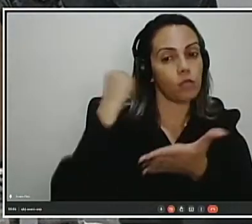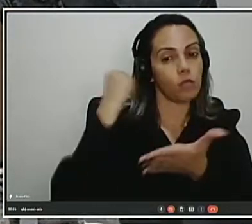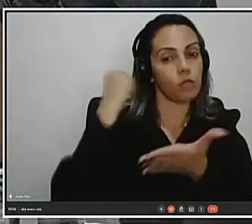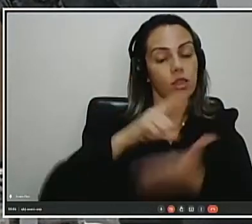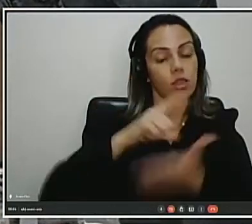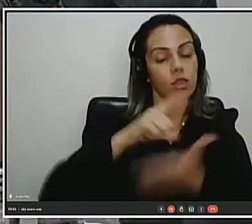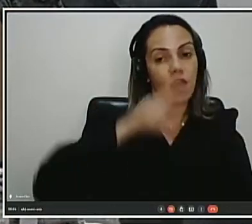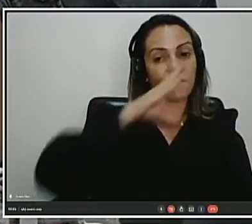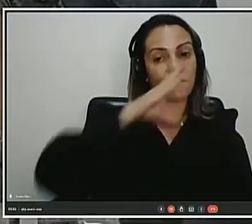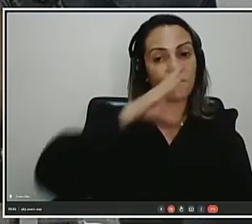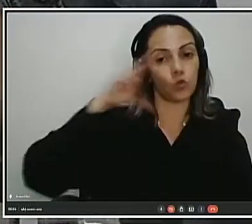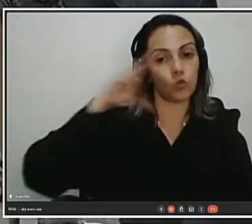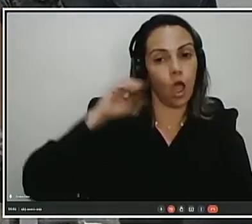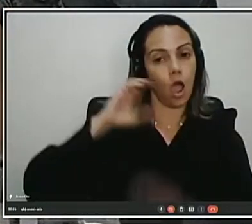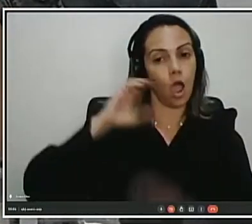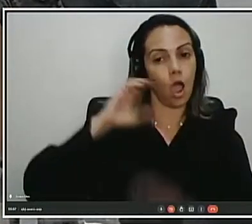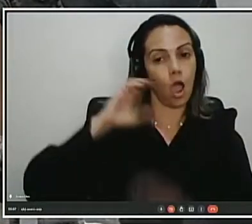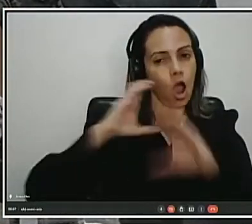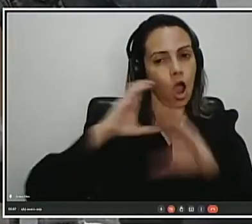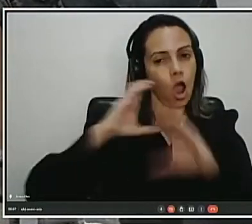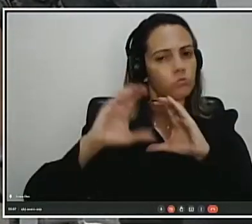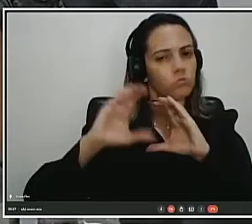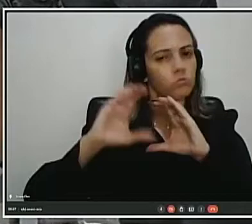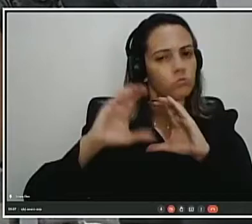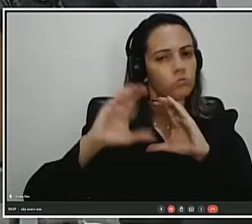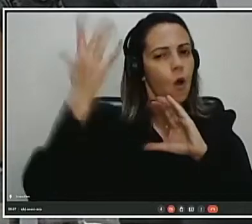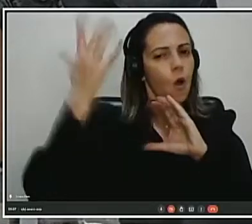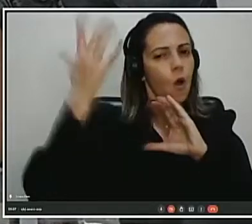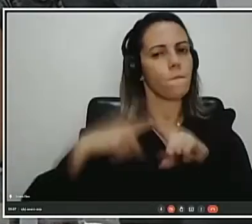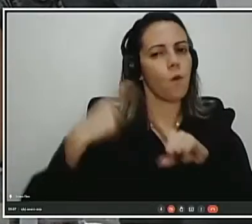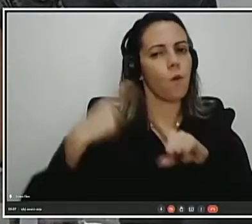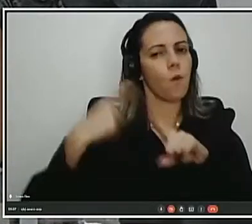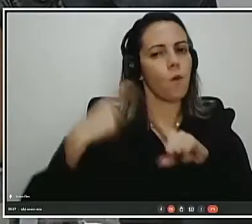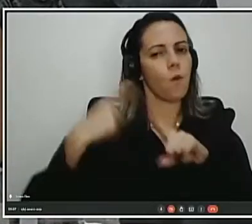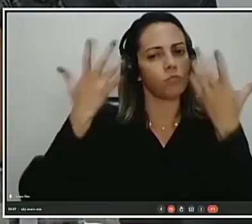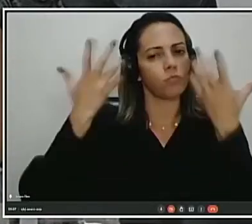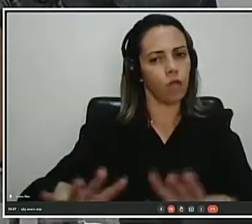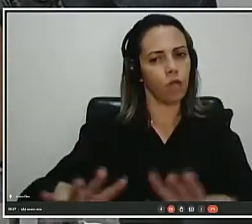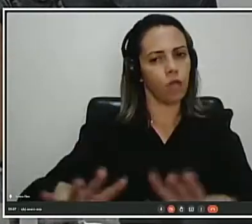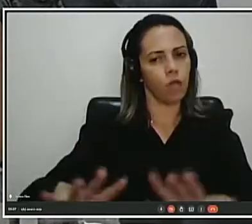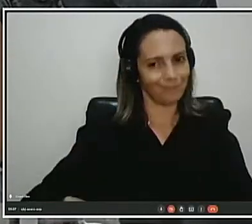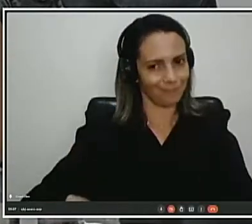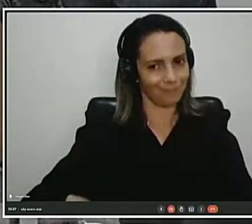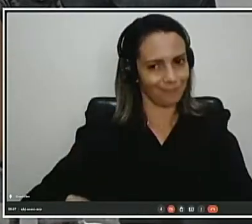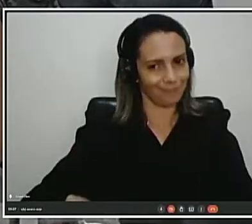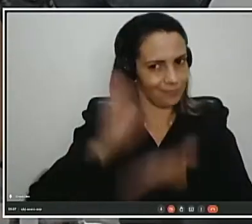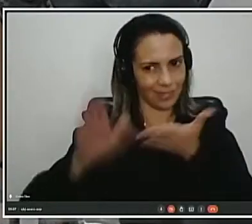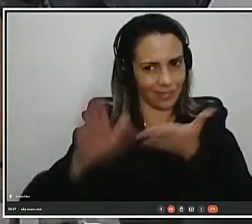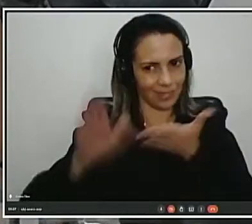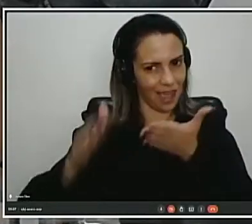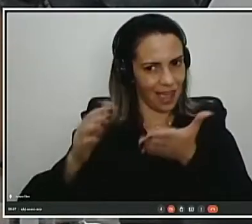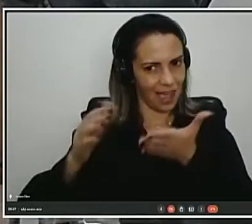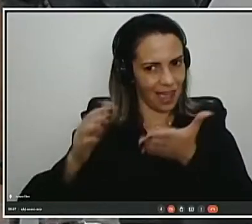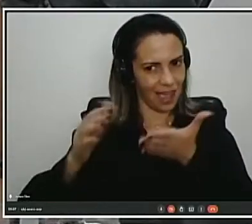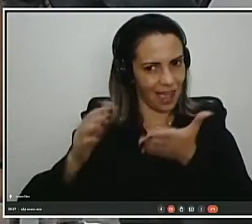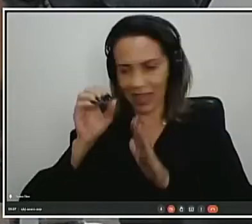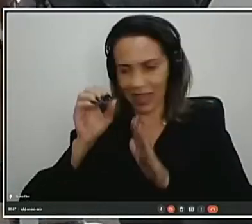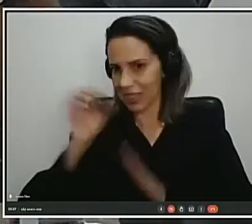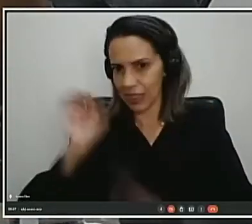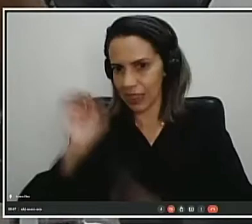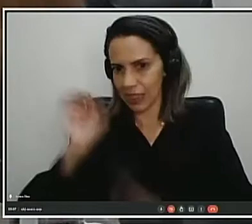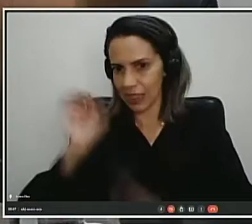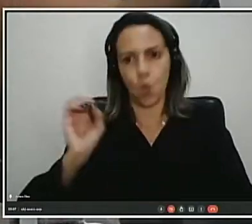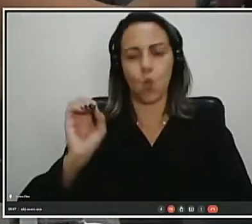de comunicação, e só não acontece se não quiser. Então, não vai ter custo nenhum, fiquem despreocupados quanto a isso.